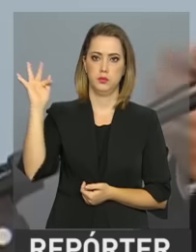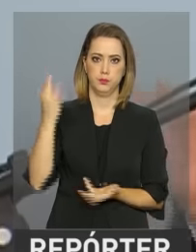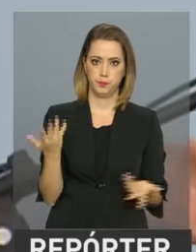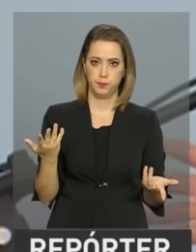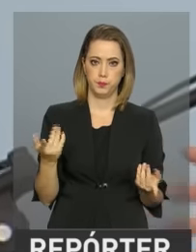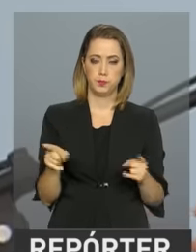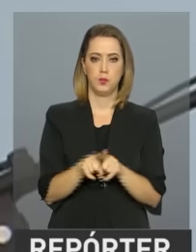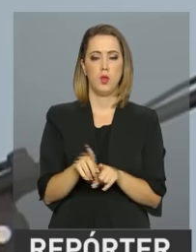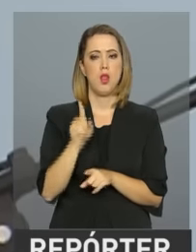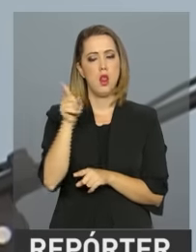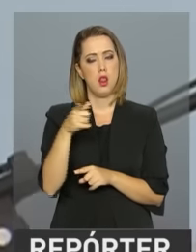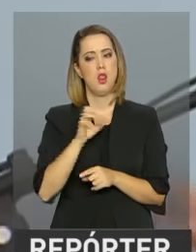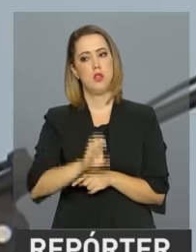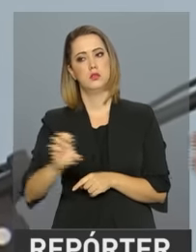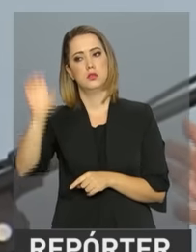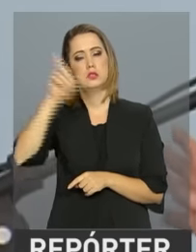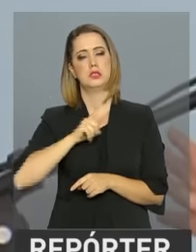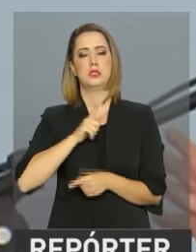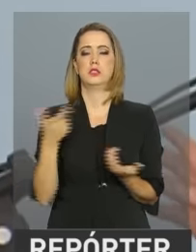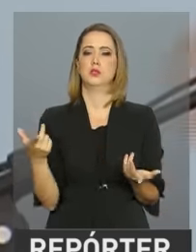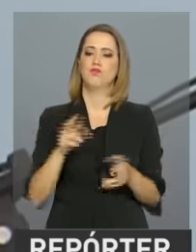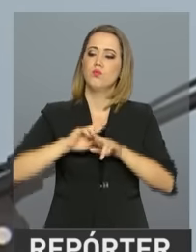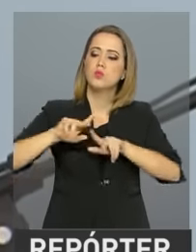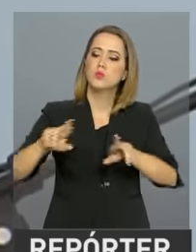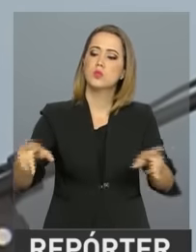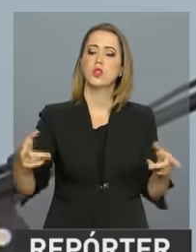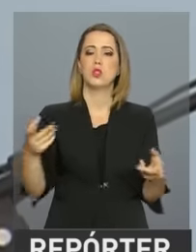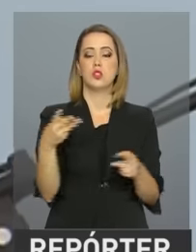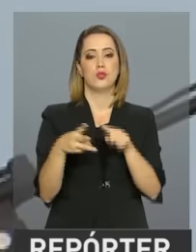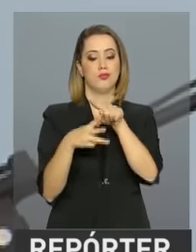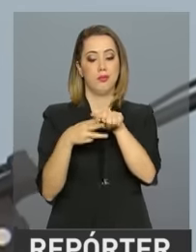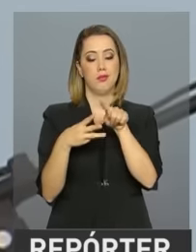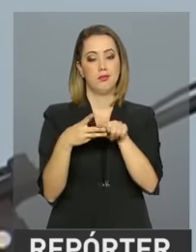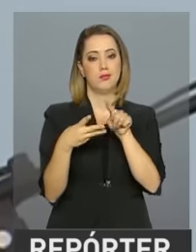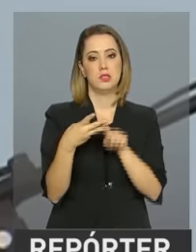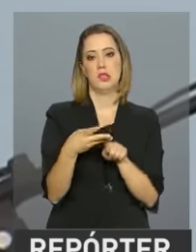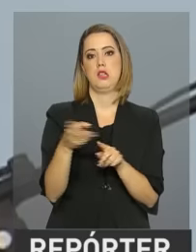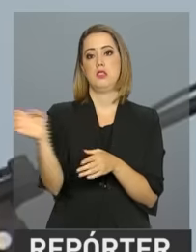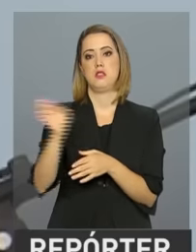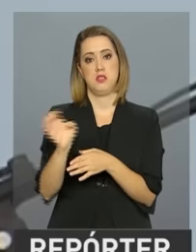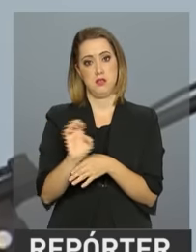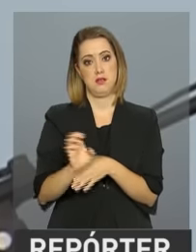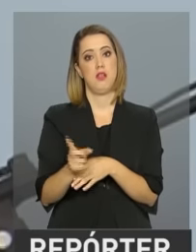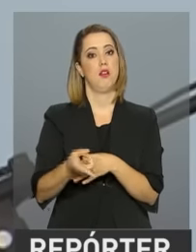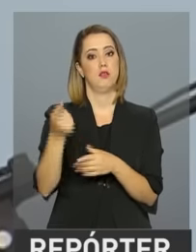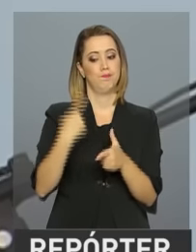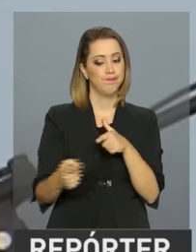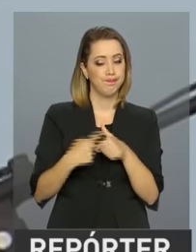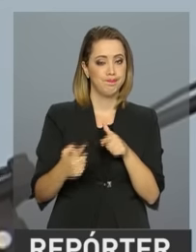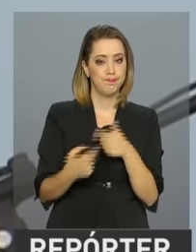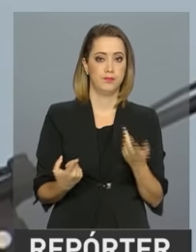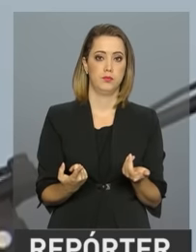como vocês sabem que há Estados em grandes dificuldades pelo menos três deles estabeleceu-se uma coisa que nós